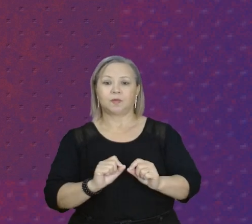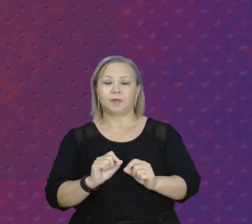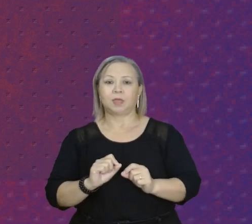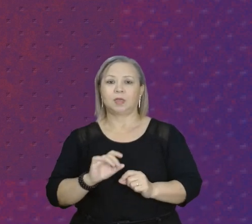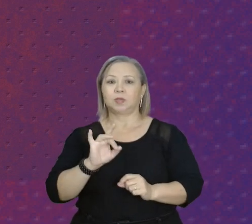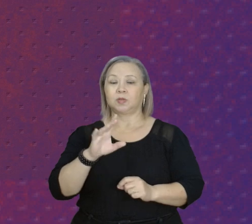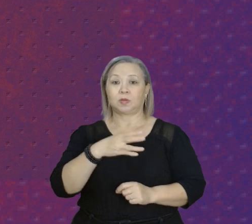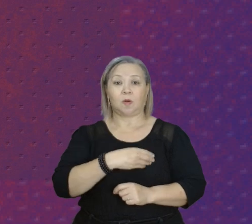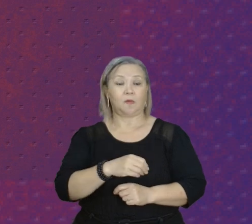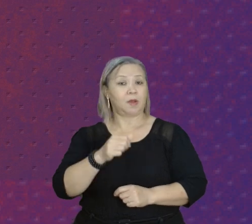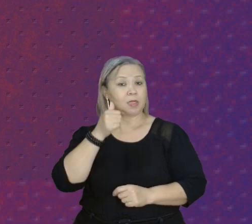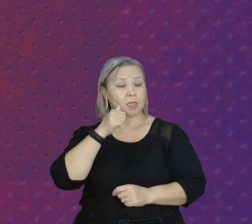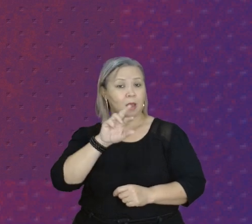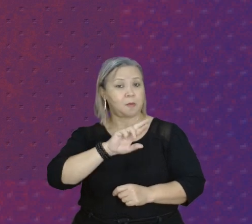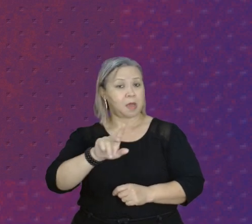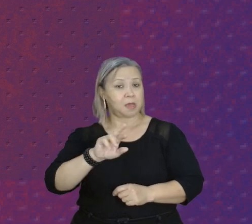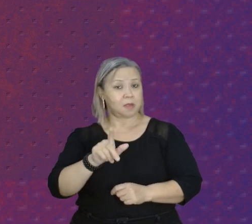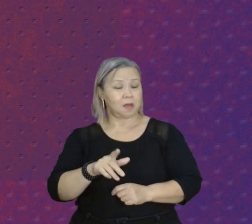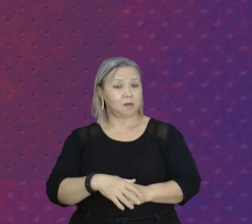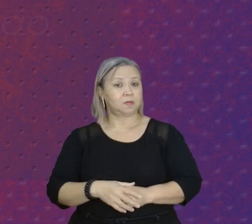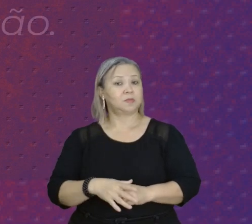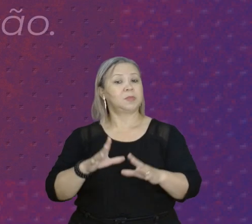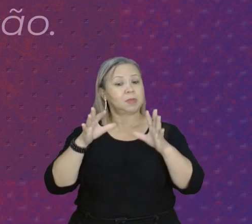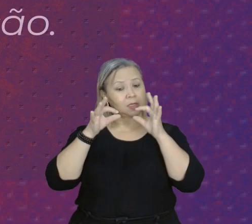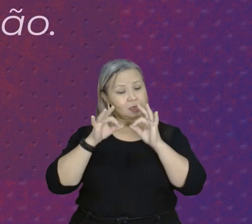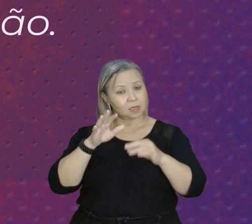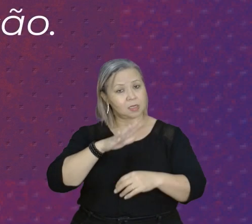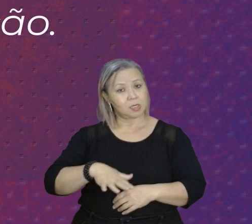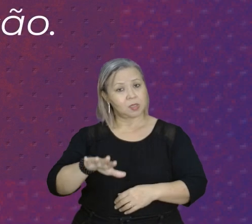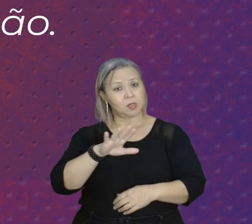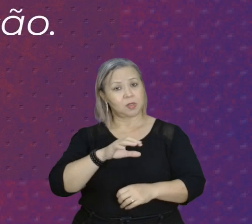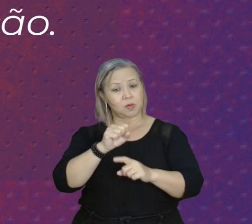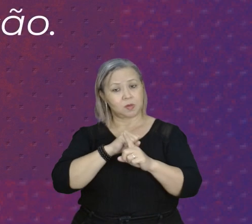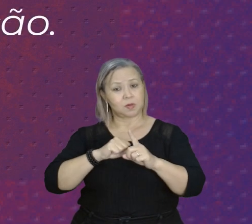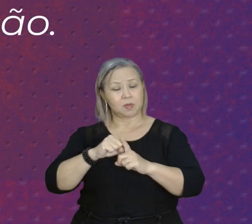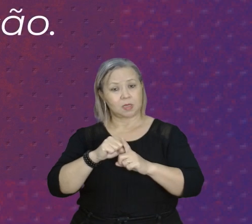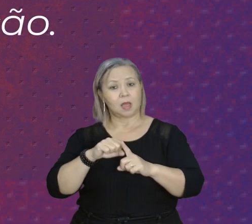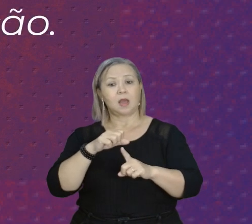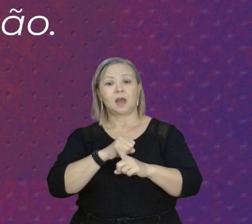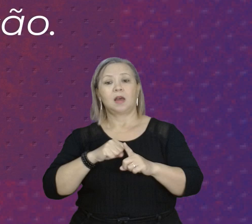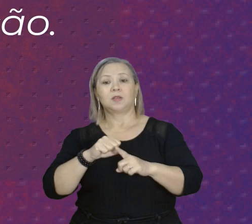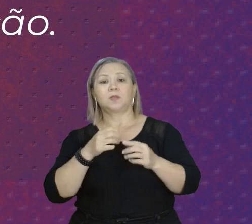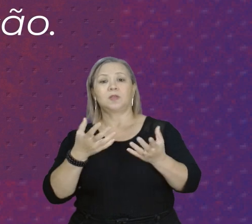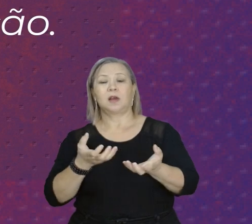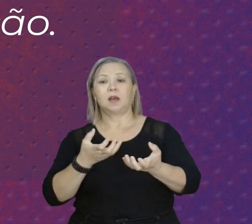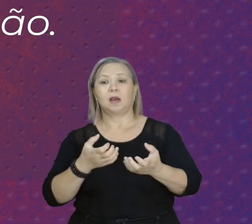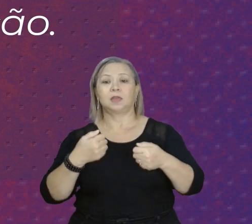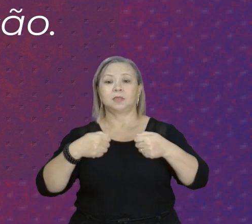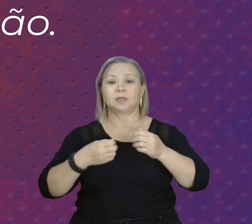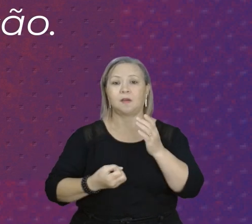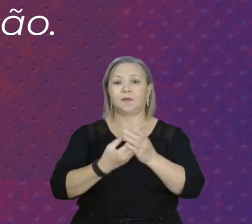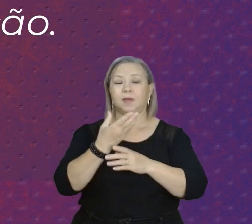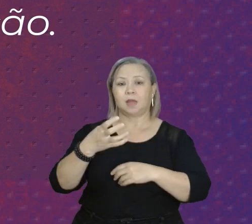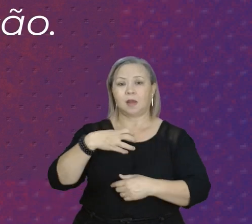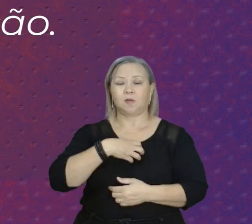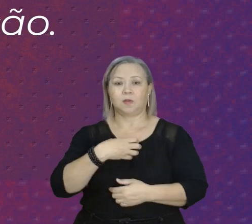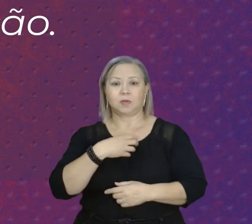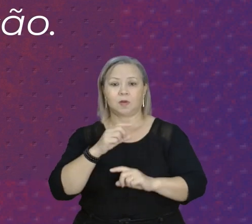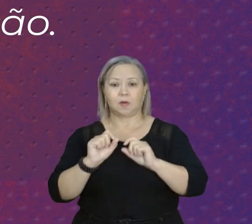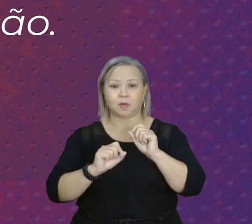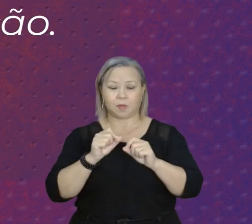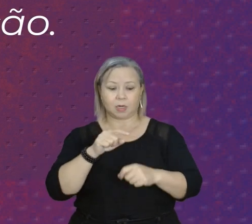filhos da mãe, interessam a toda a sociedade. A sociedade é que deve criar condições para que